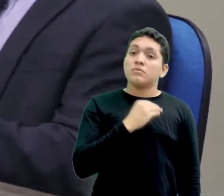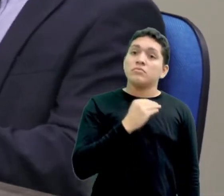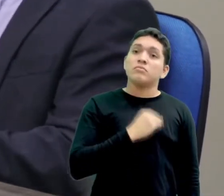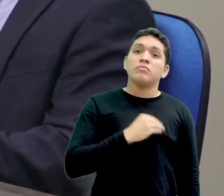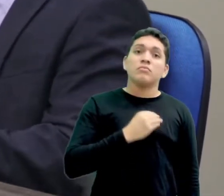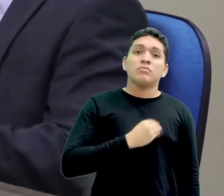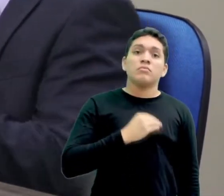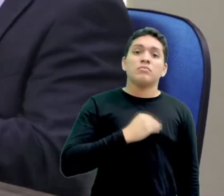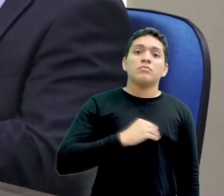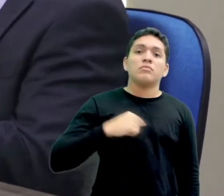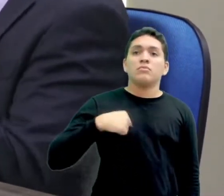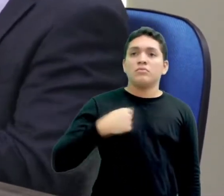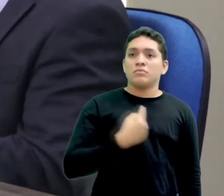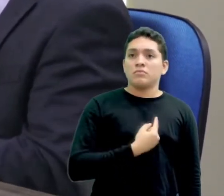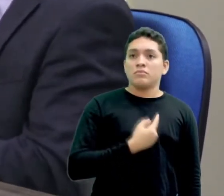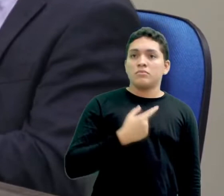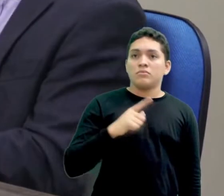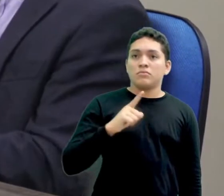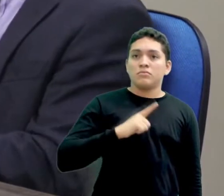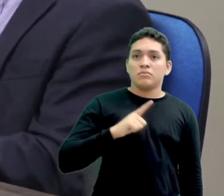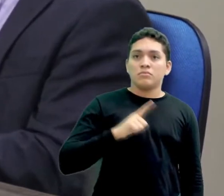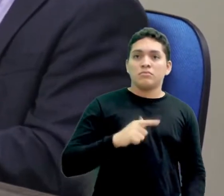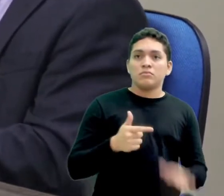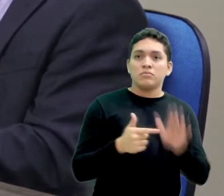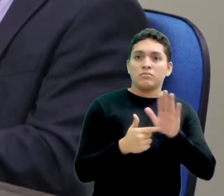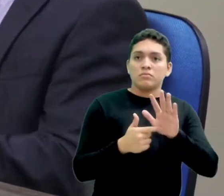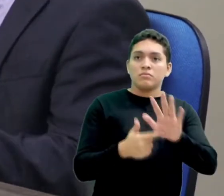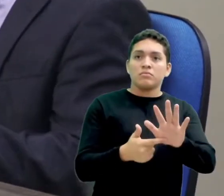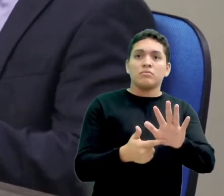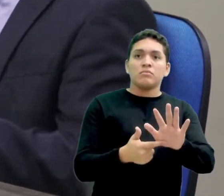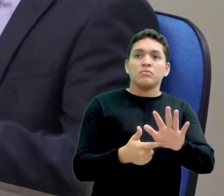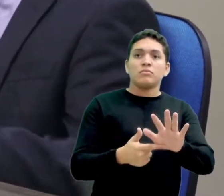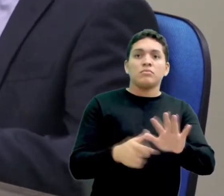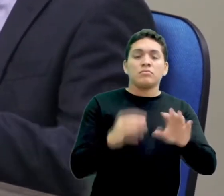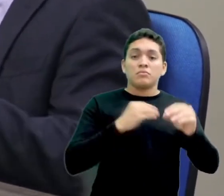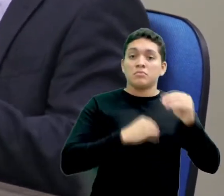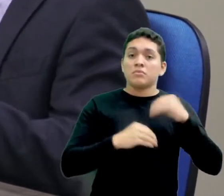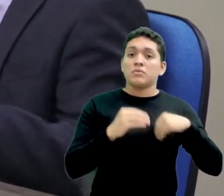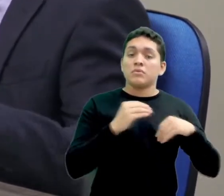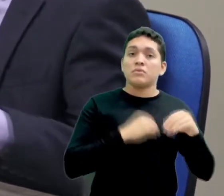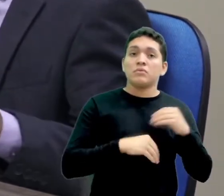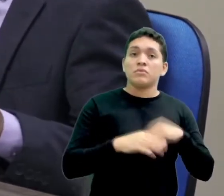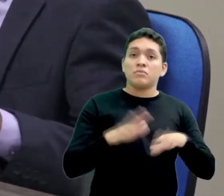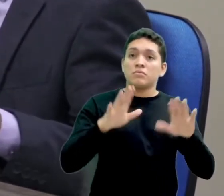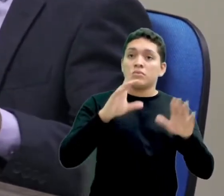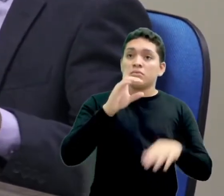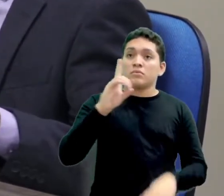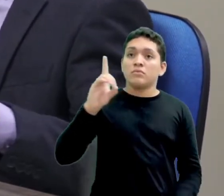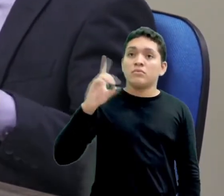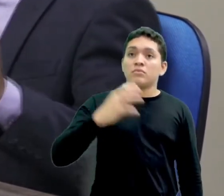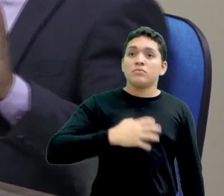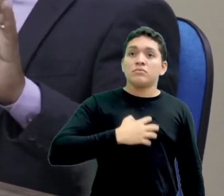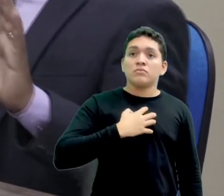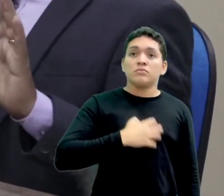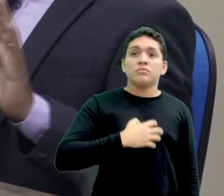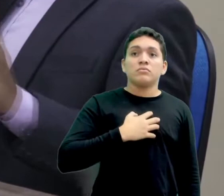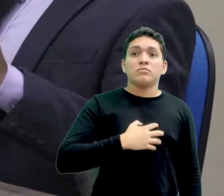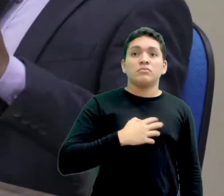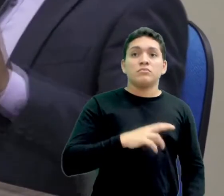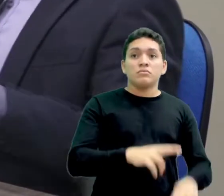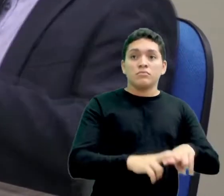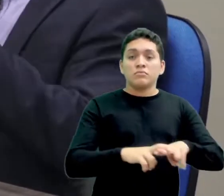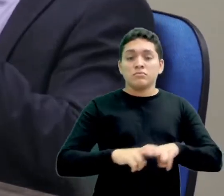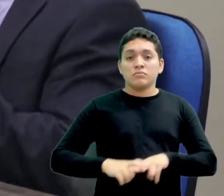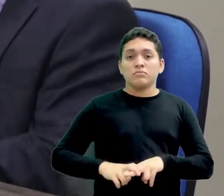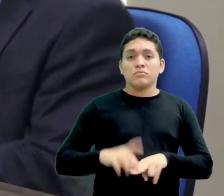Nós temos, como ilustração, um livro chamado Pecadores nas Mãos de um Deus irado. Então, peraí, então